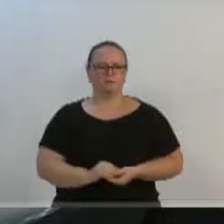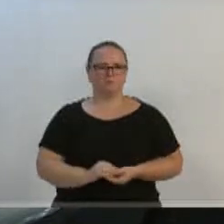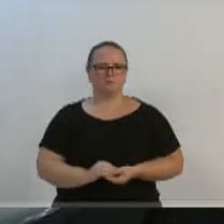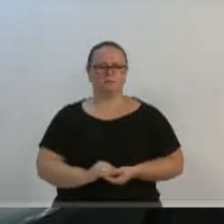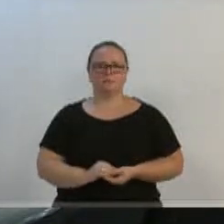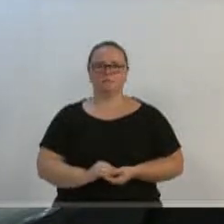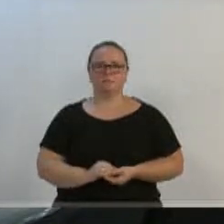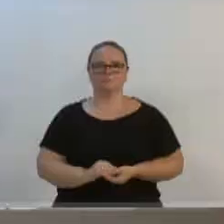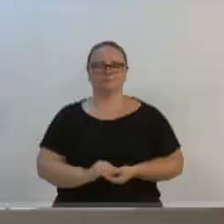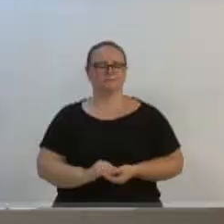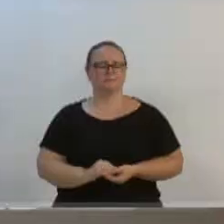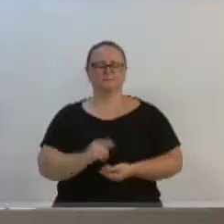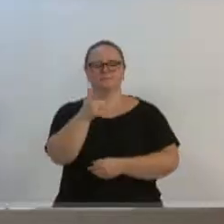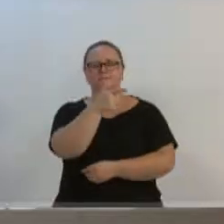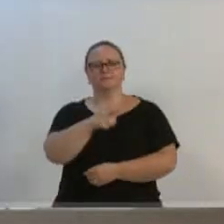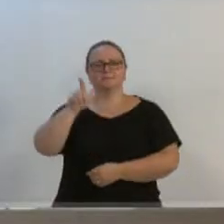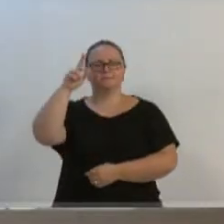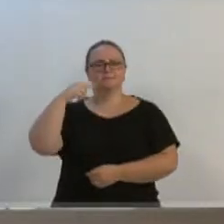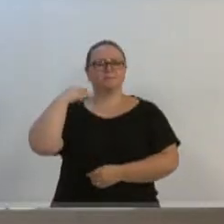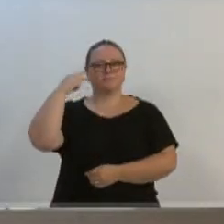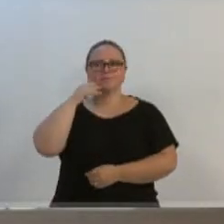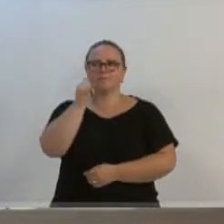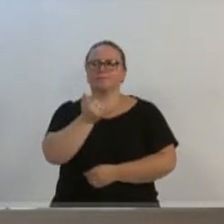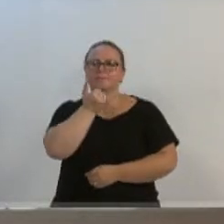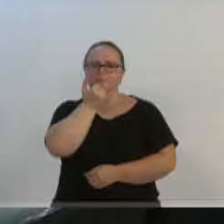Perfeito. Mais algum vereador gostaria de justificar voto?